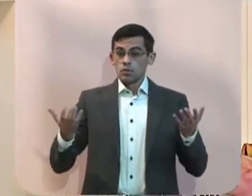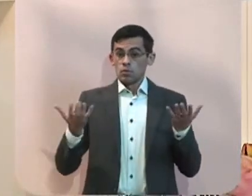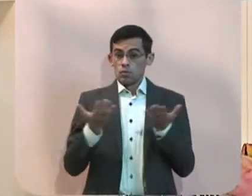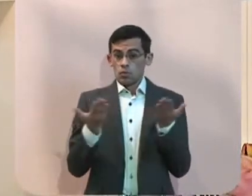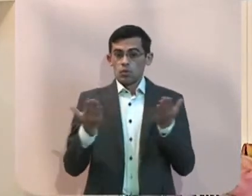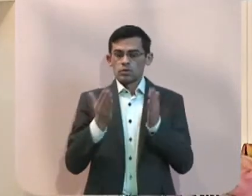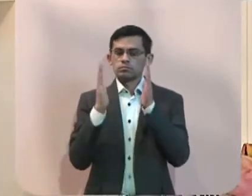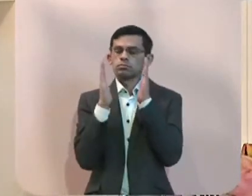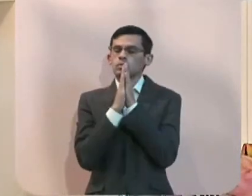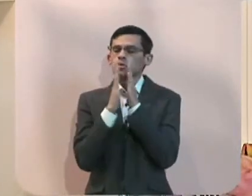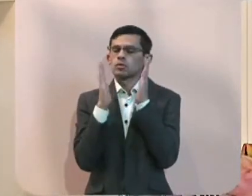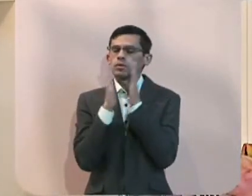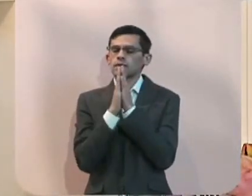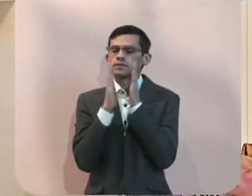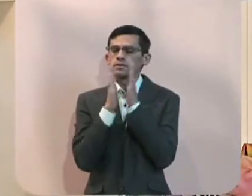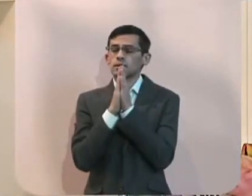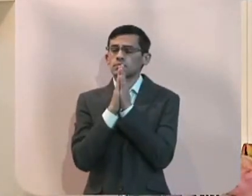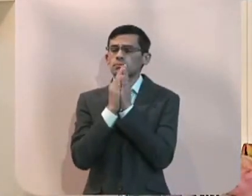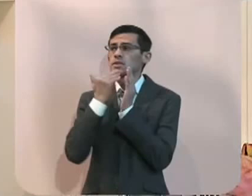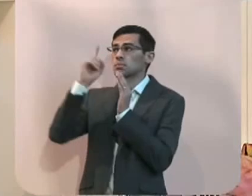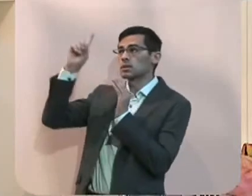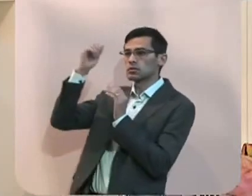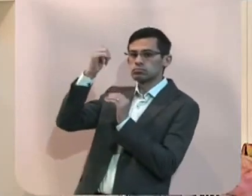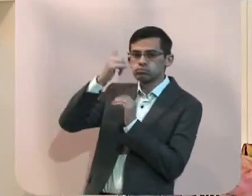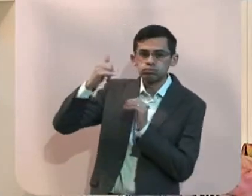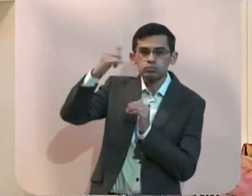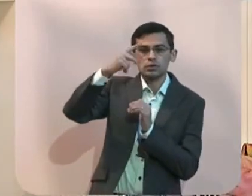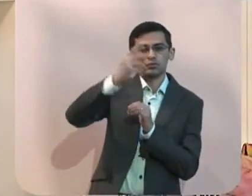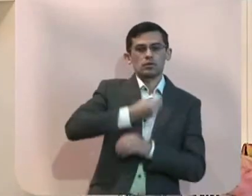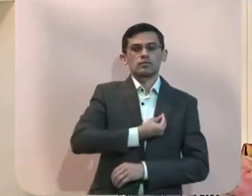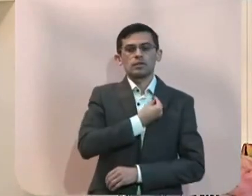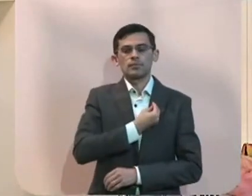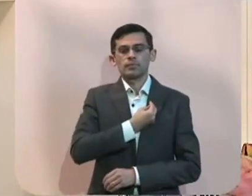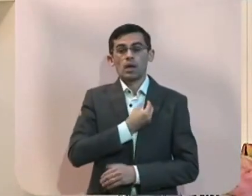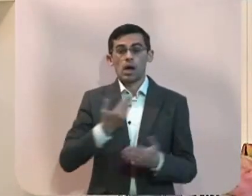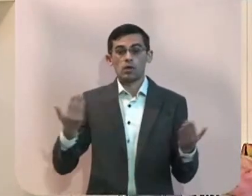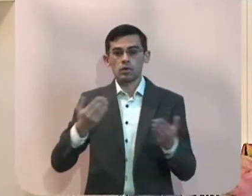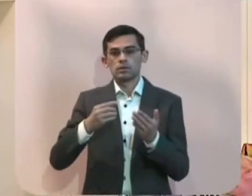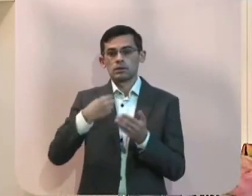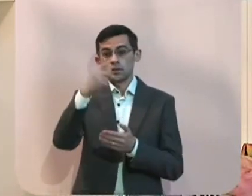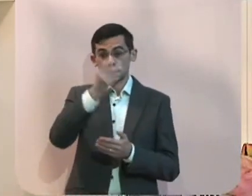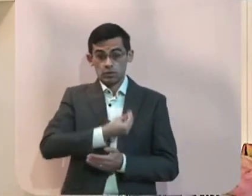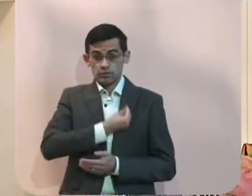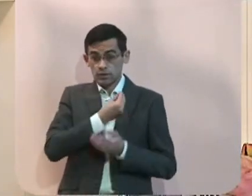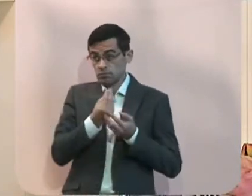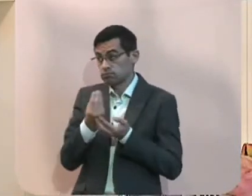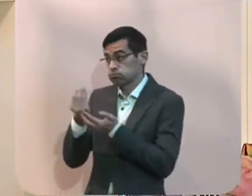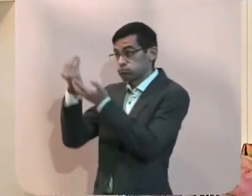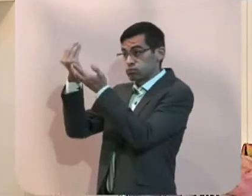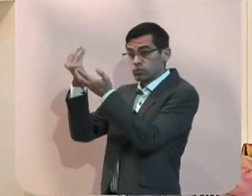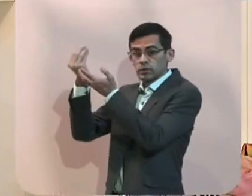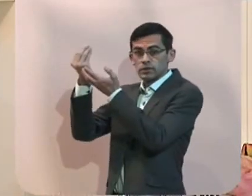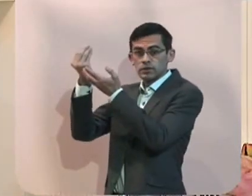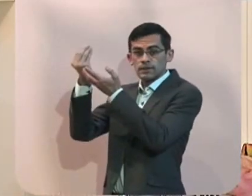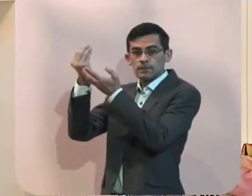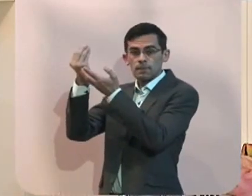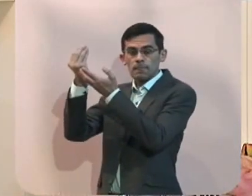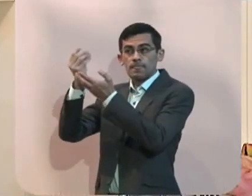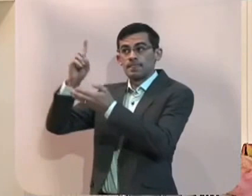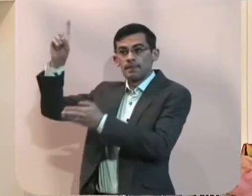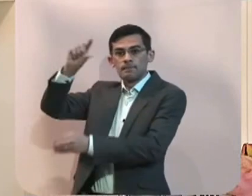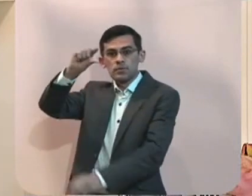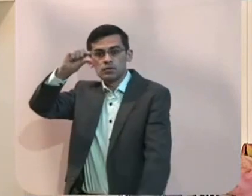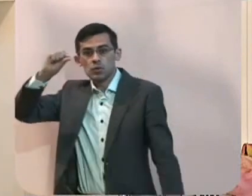de consagração. E essa consagração eu quero dedicar você para ser